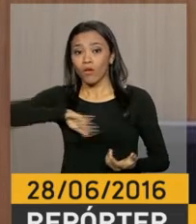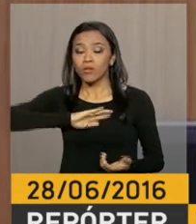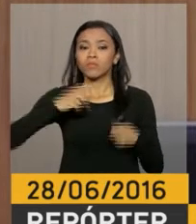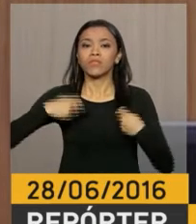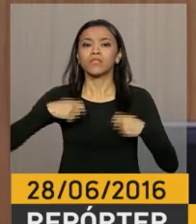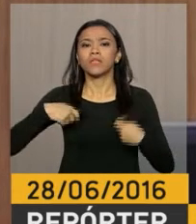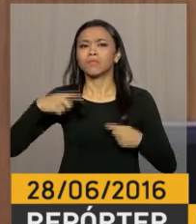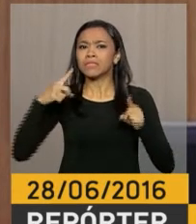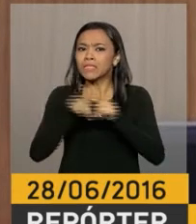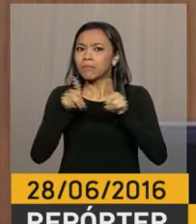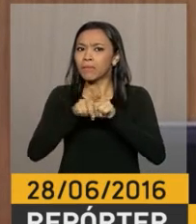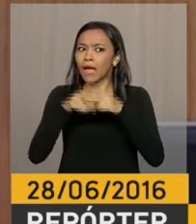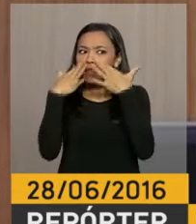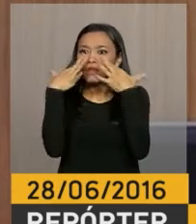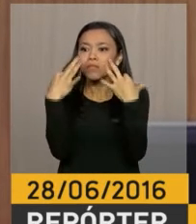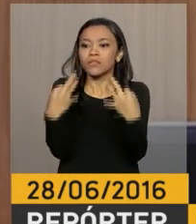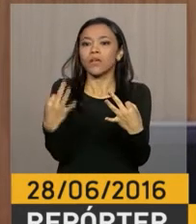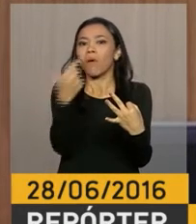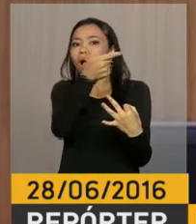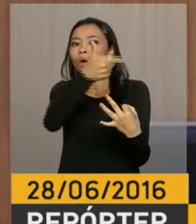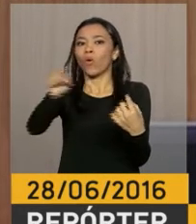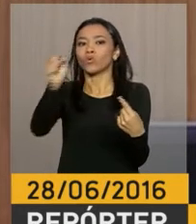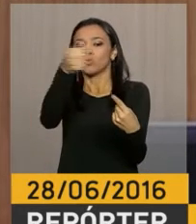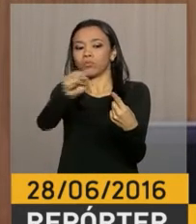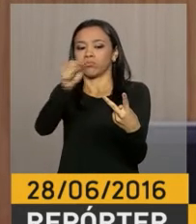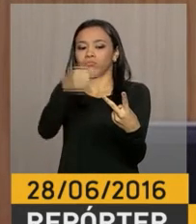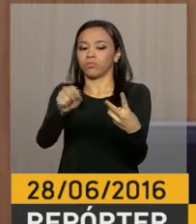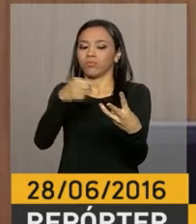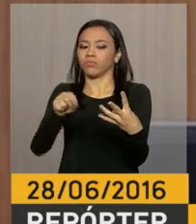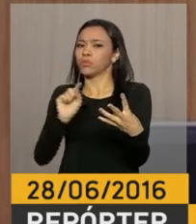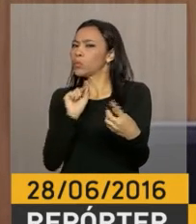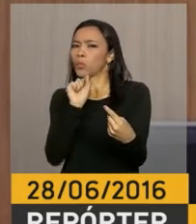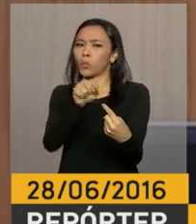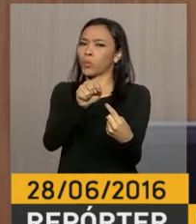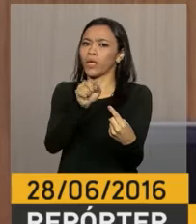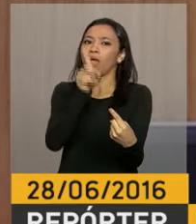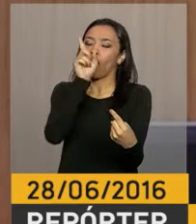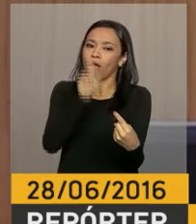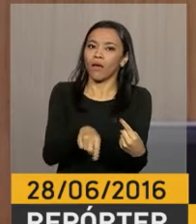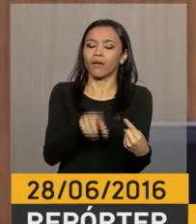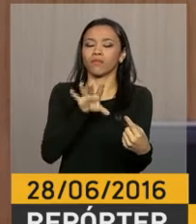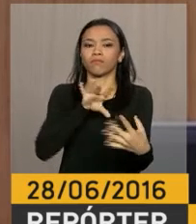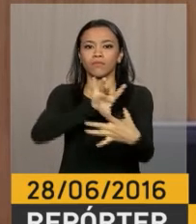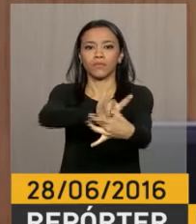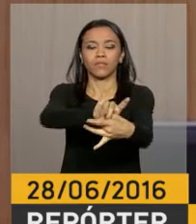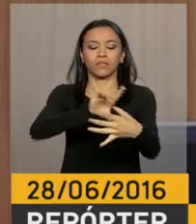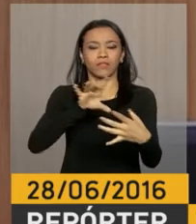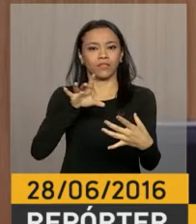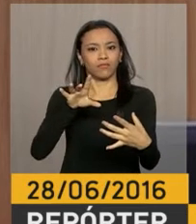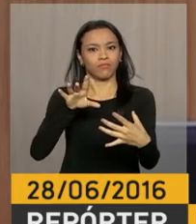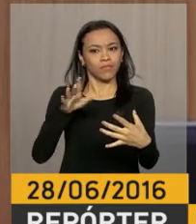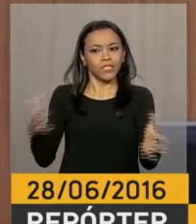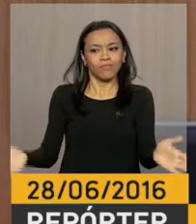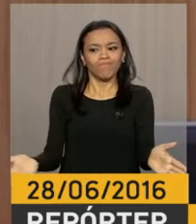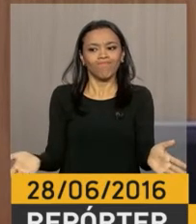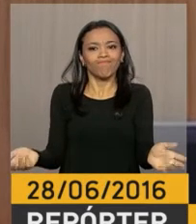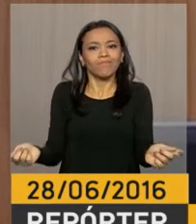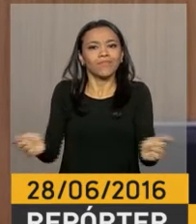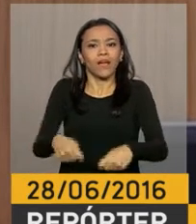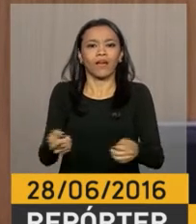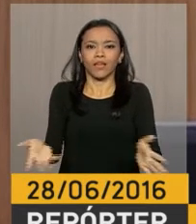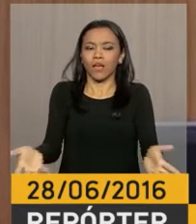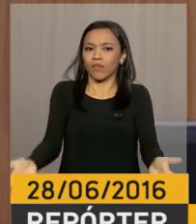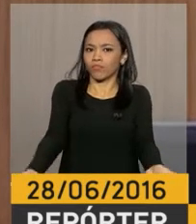outros fatores que às vezes nos ajudam, que é, por exemplo, um cenário um pouco mais favorável do ponto de